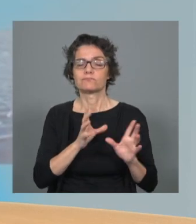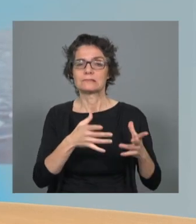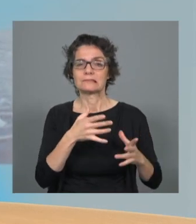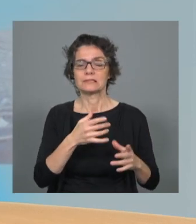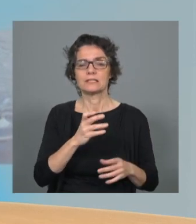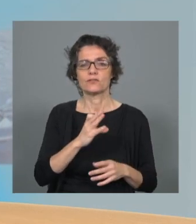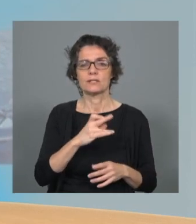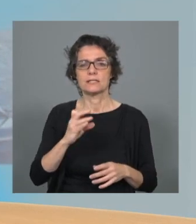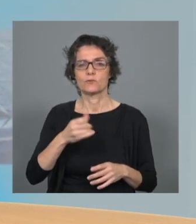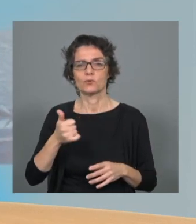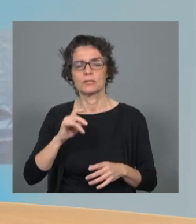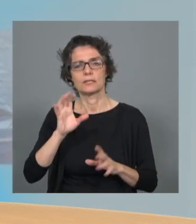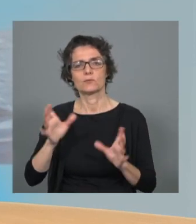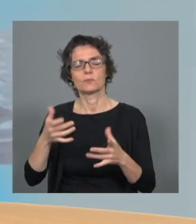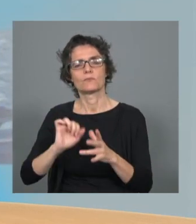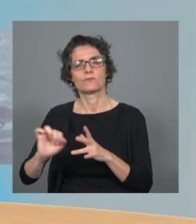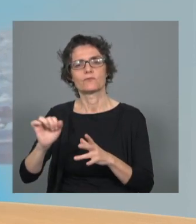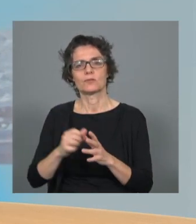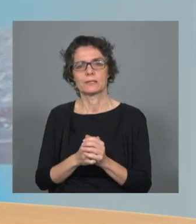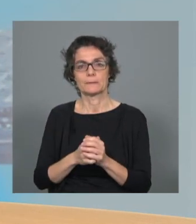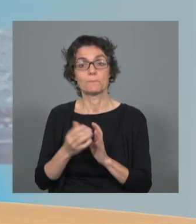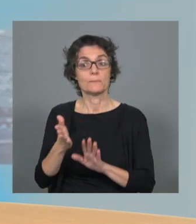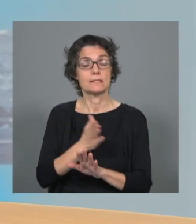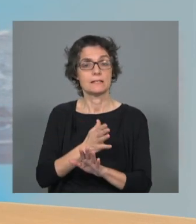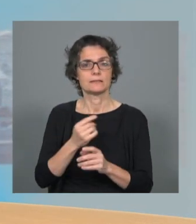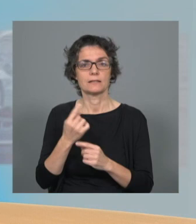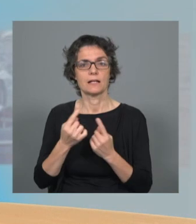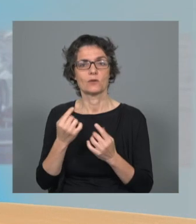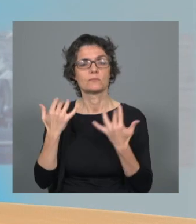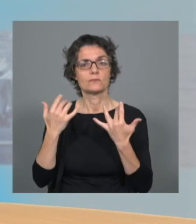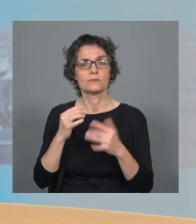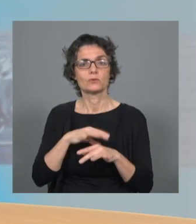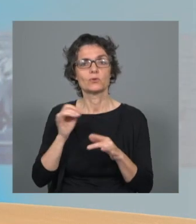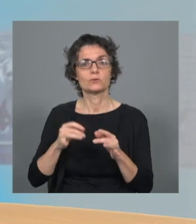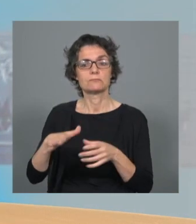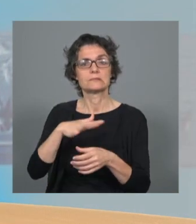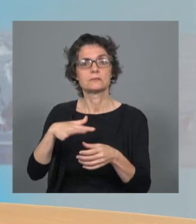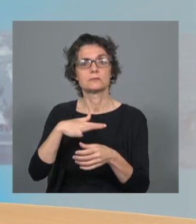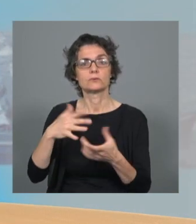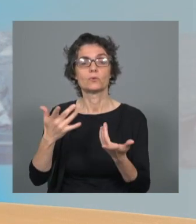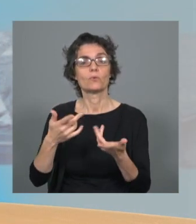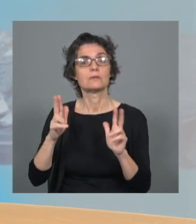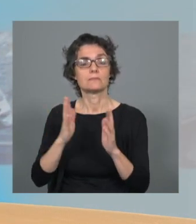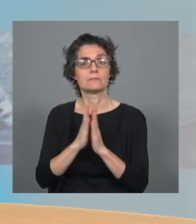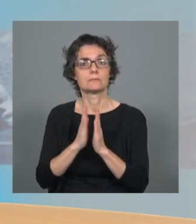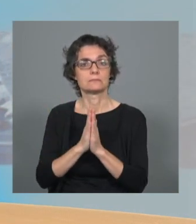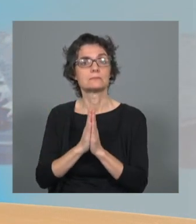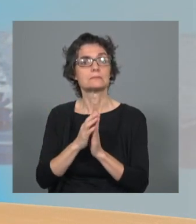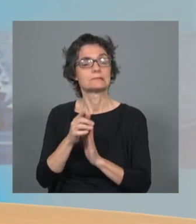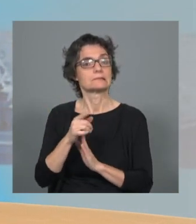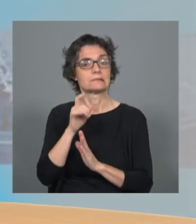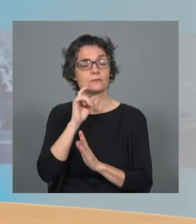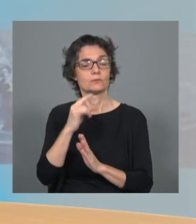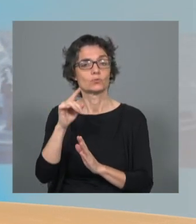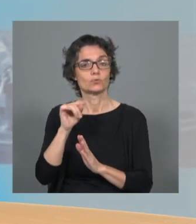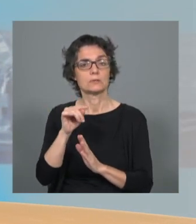de conversão ecológica na comunidade paroquial. Antes, a informação sobre a situação onde a liberdade religiosa não é garantida. Um